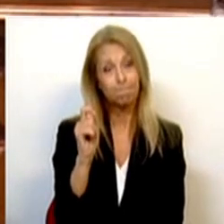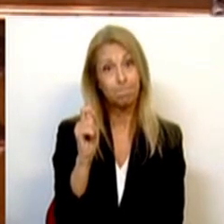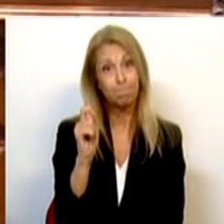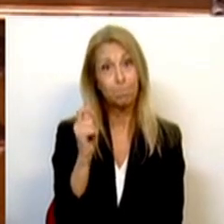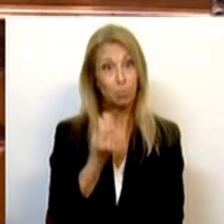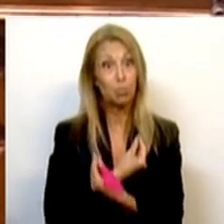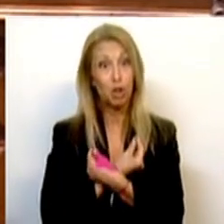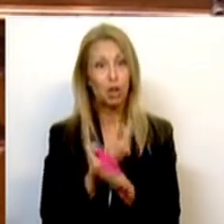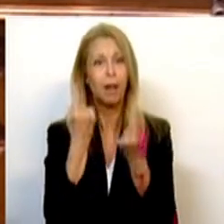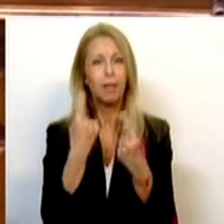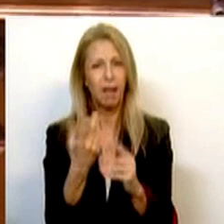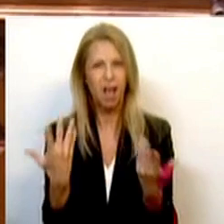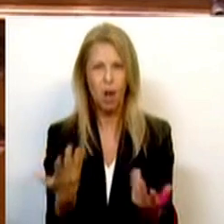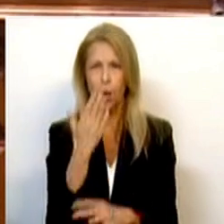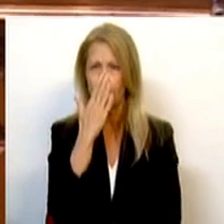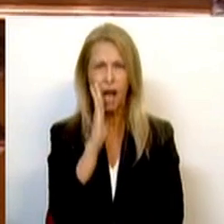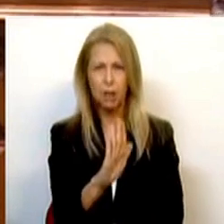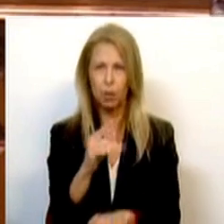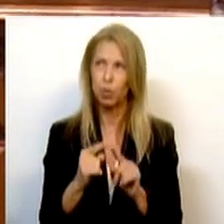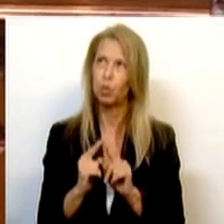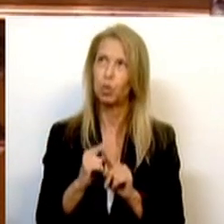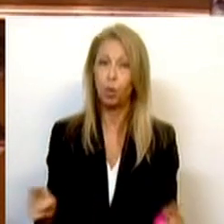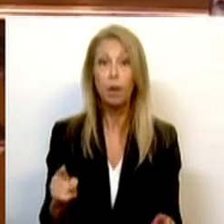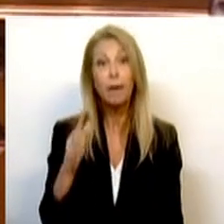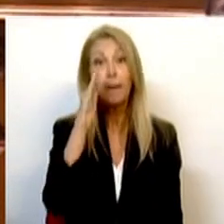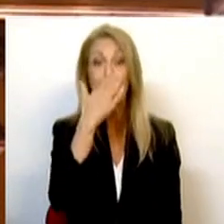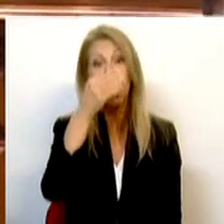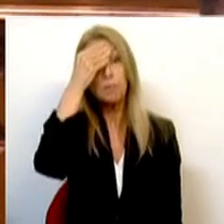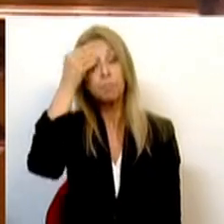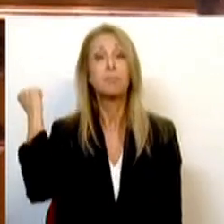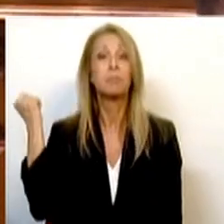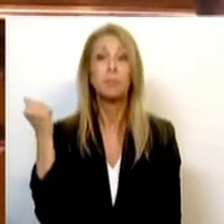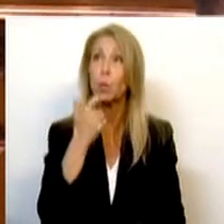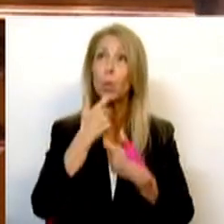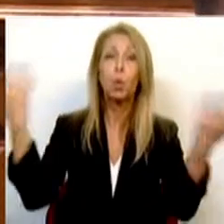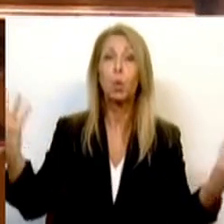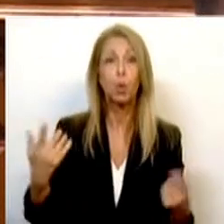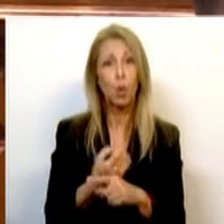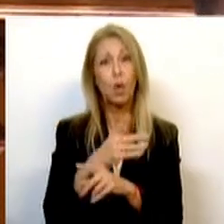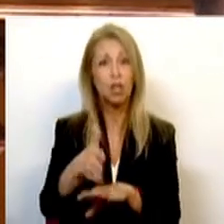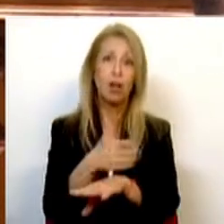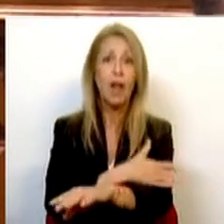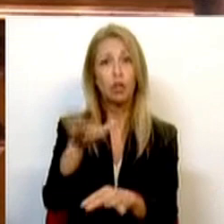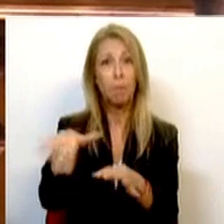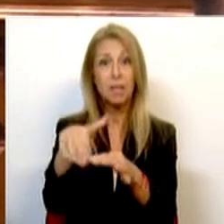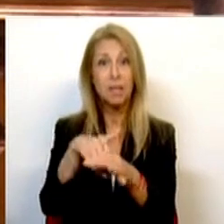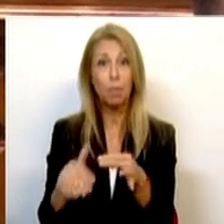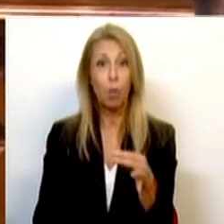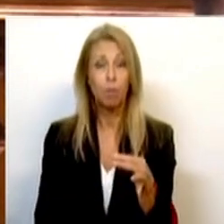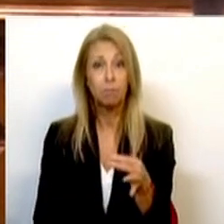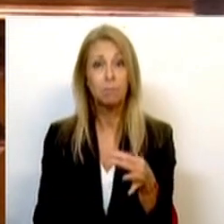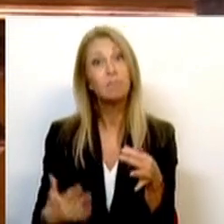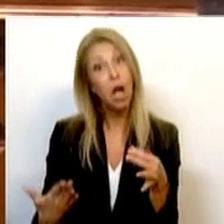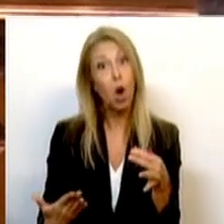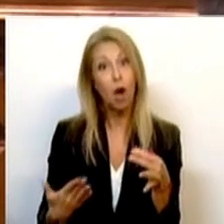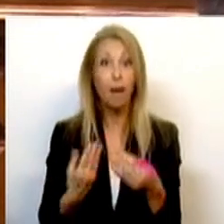tem agora uma atitude completamente diferente, parece que se esqueceu de tudo em que participou e agora para o Bloco